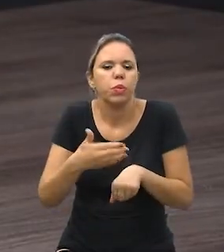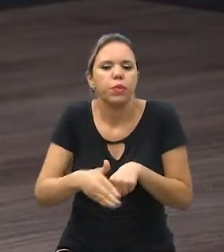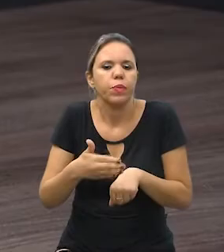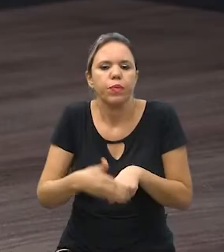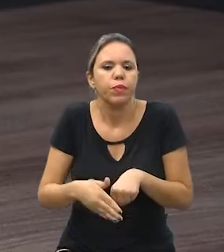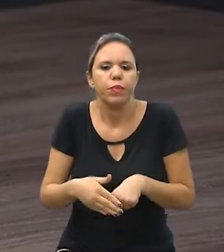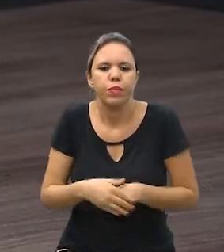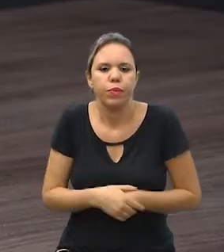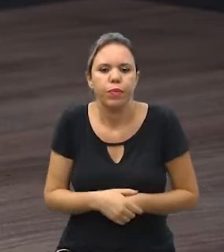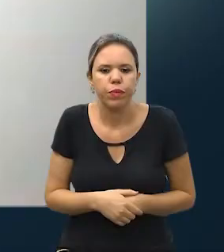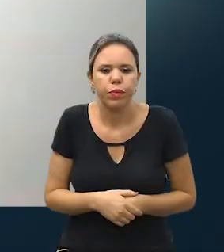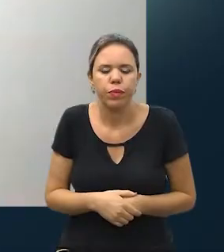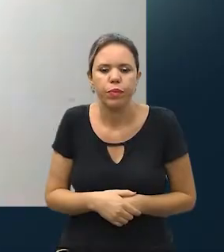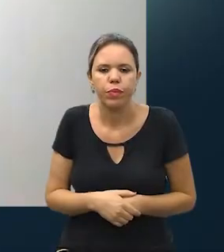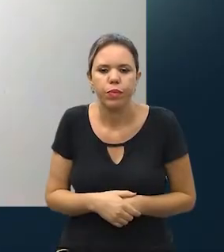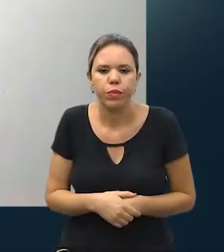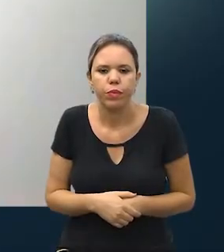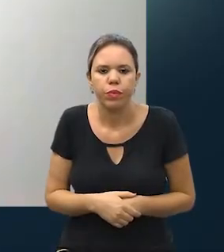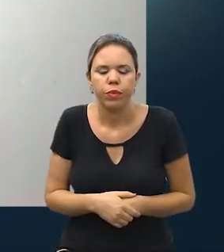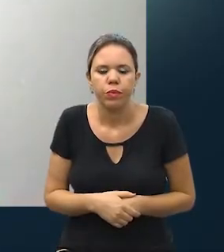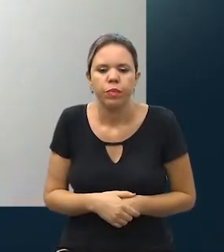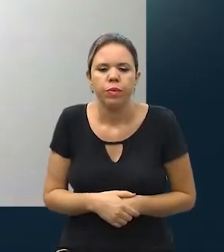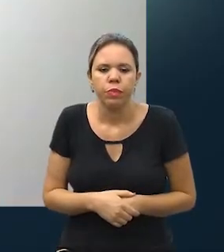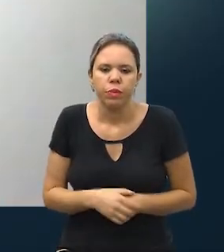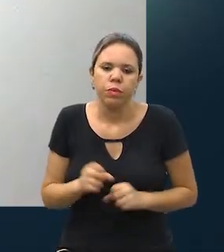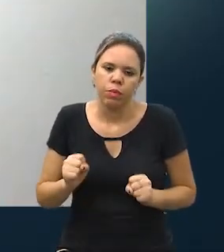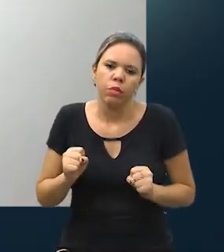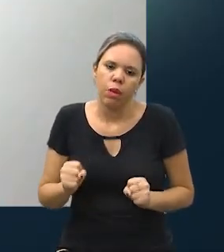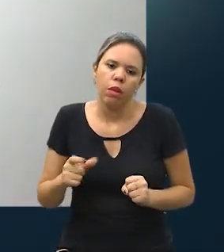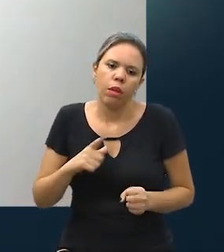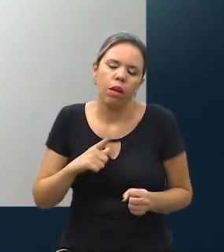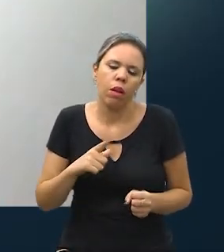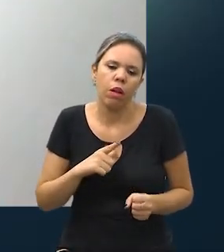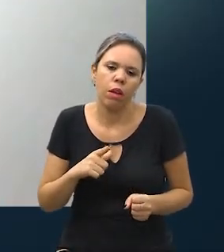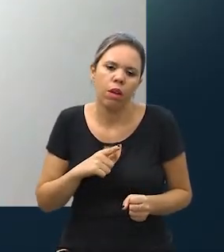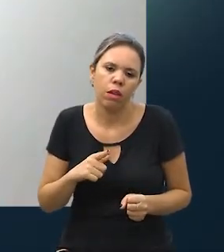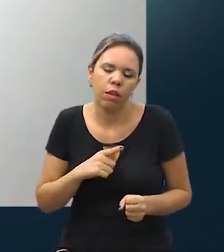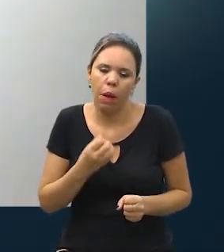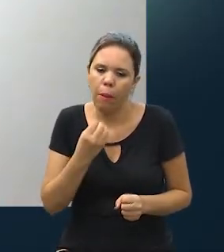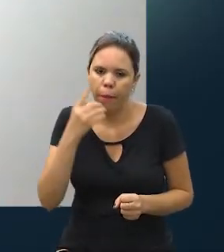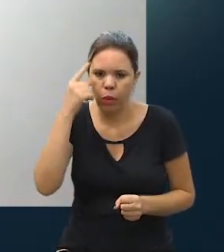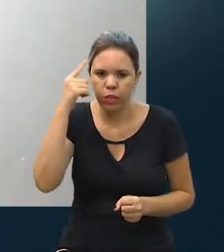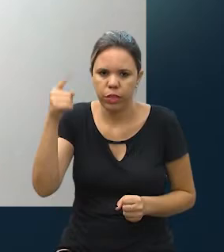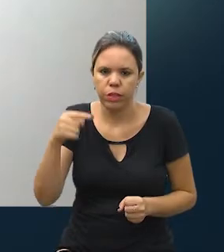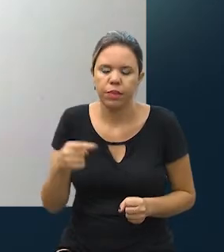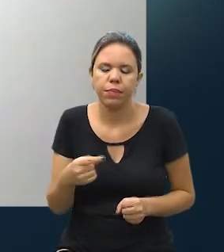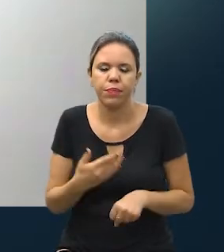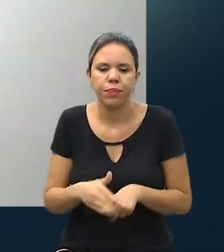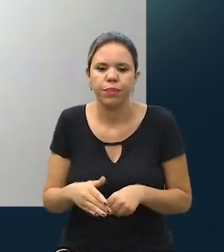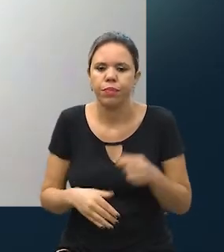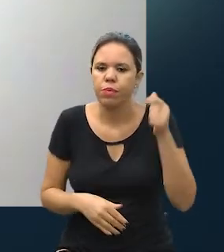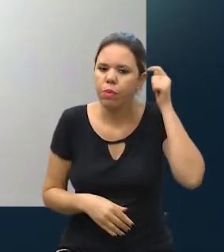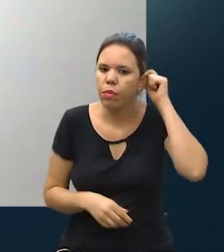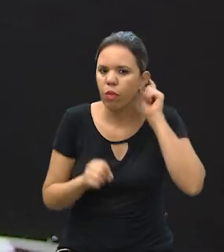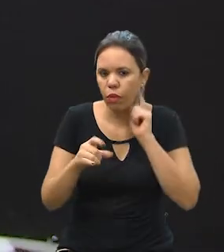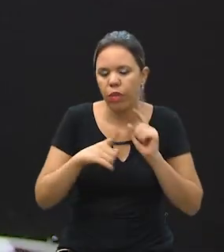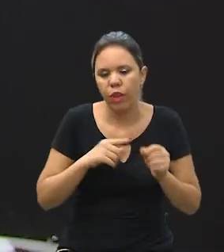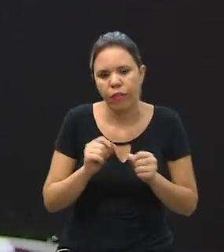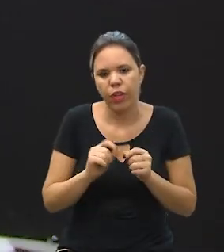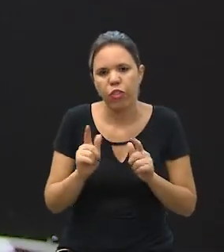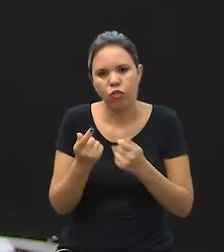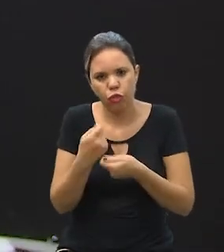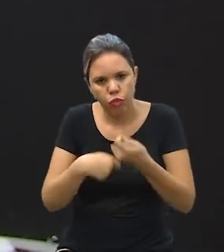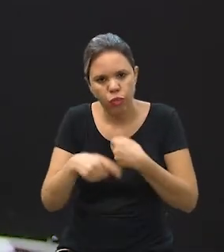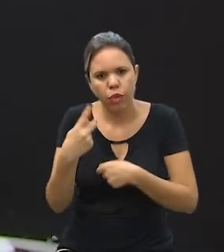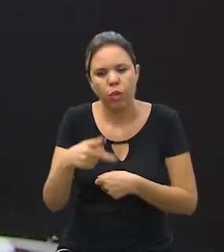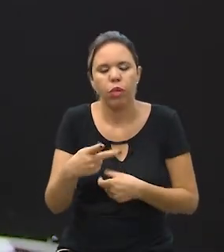por aí? Até pode ter a boa ideia, colocar em prática, mas você tem que fazer a gestão